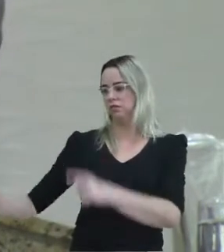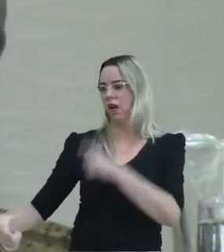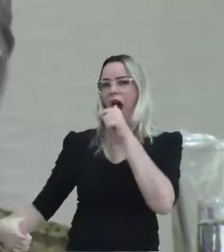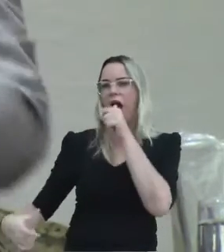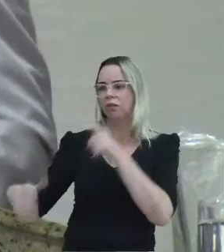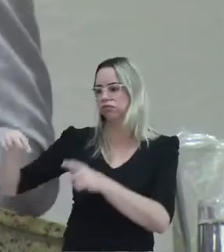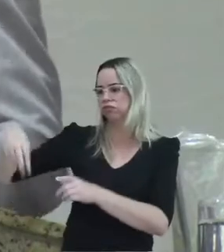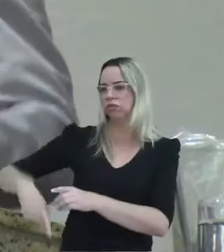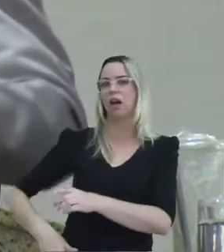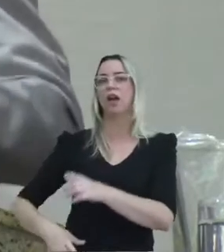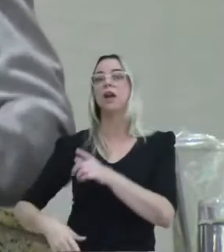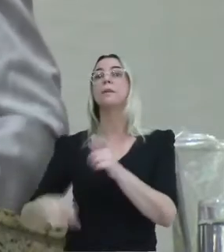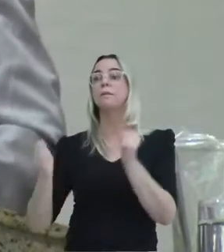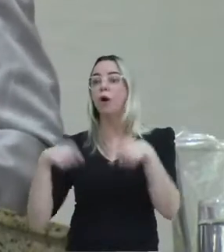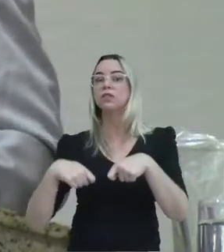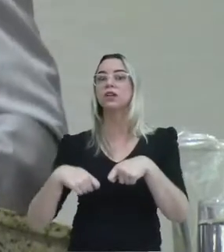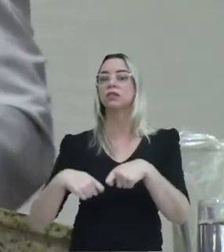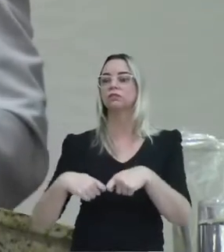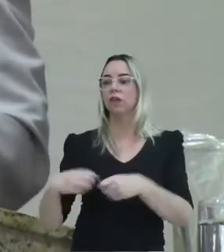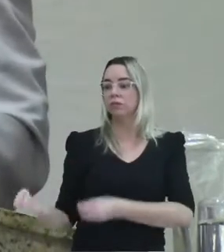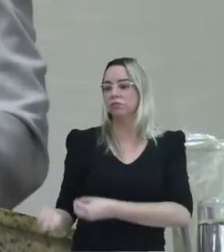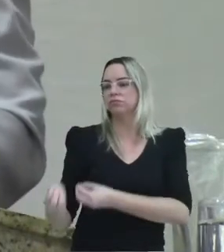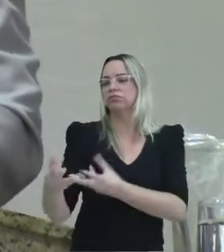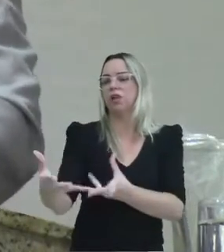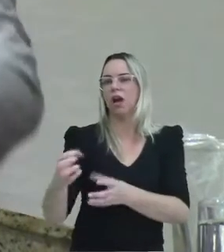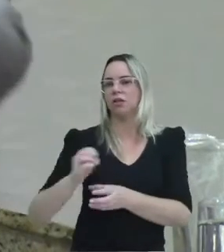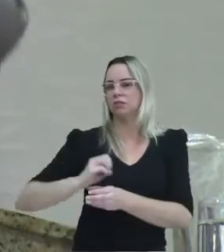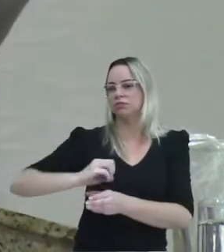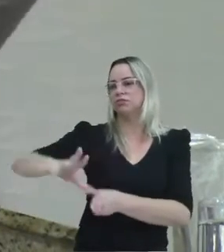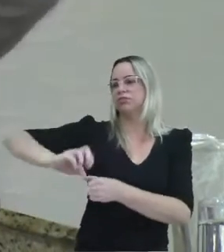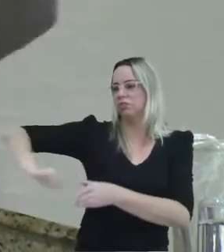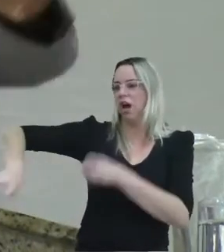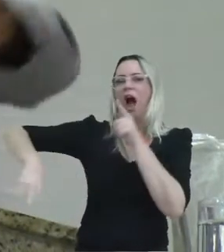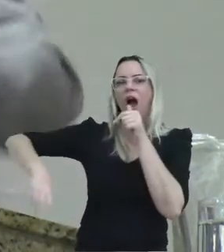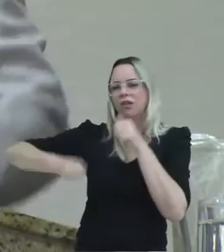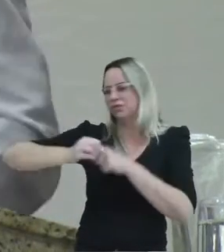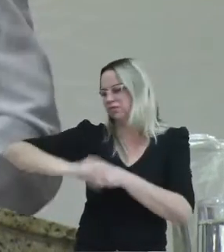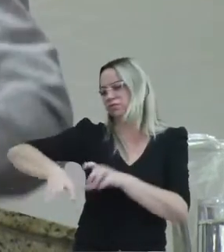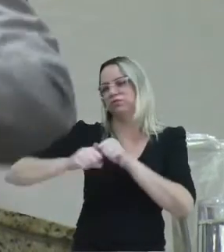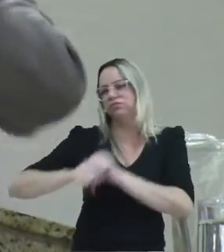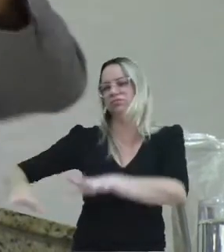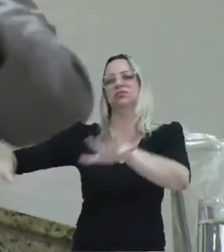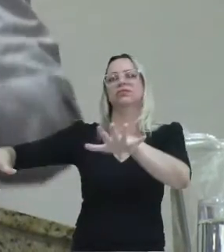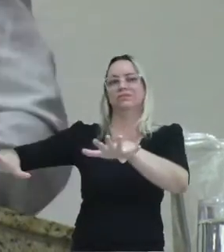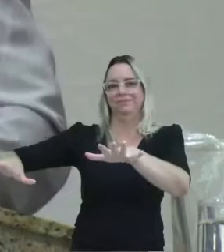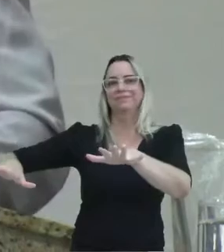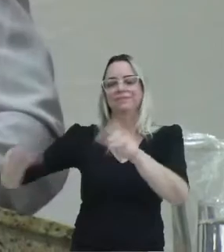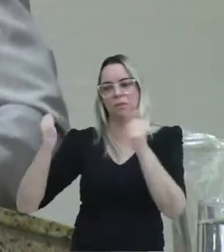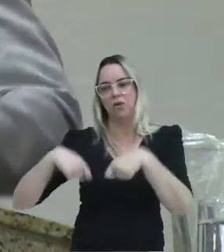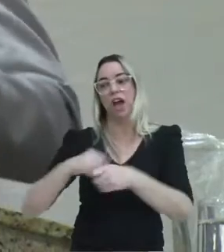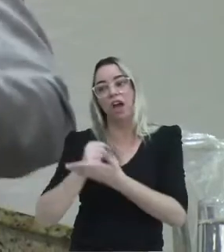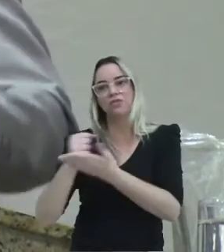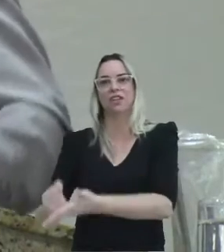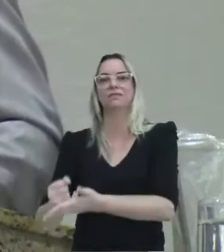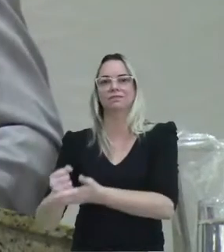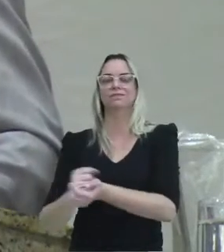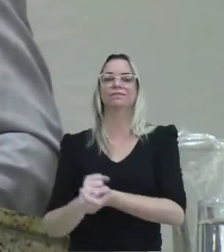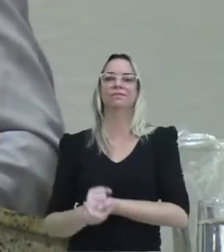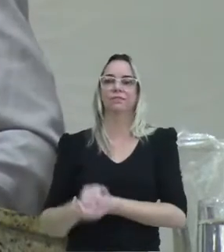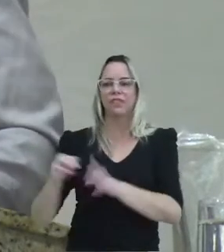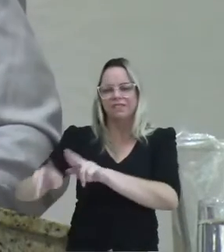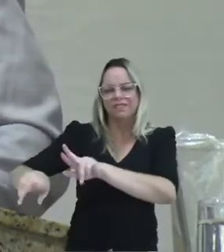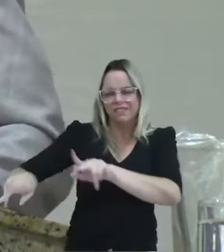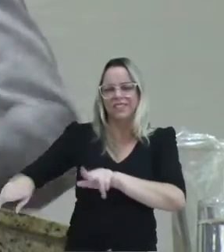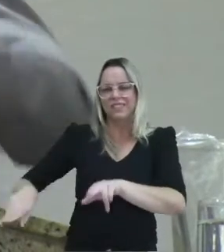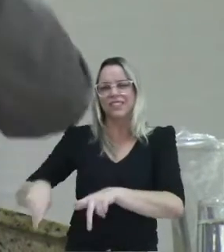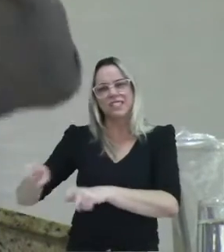possa chegar água para Muzelinha, Jurubeba, Minador, Riacho Fundo, que isso é a grandeza